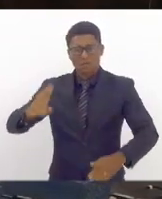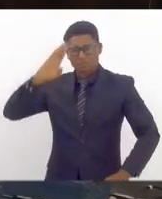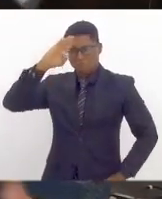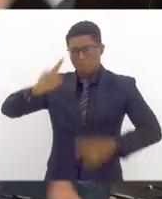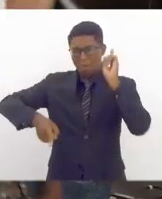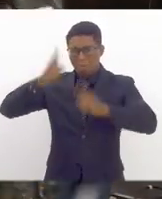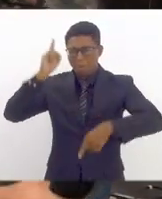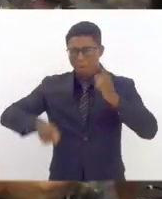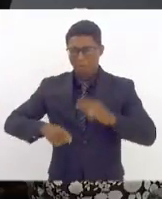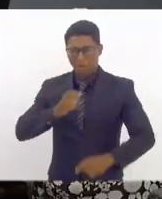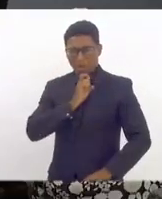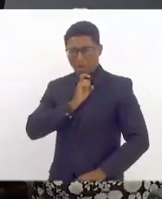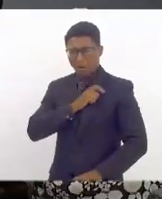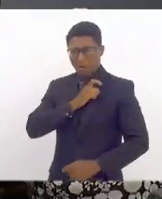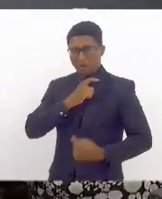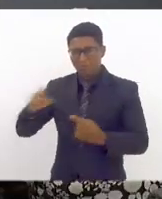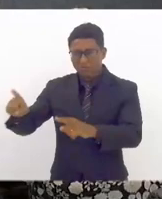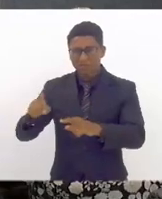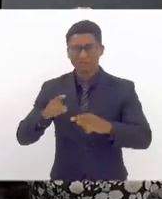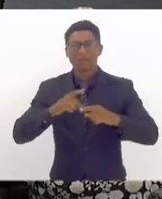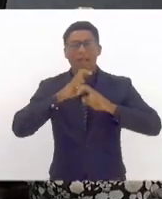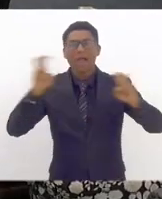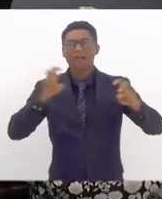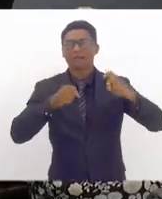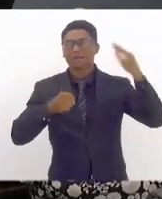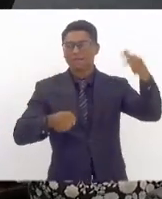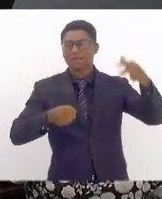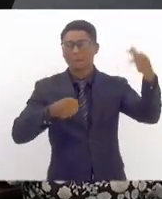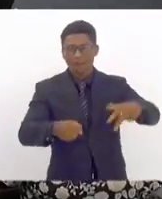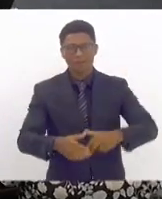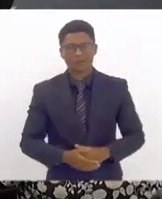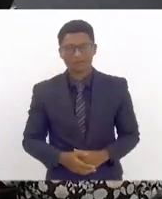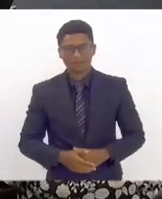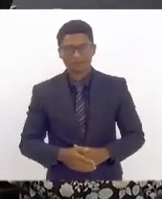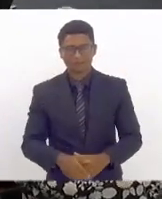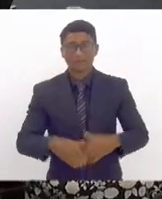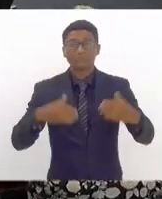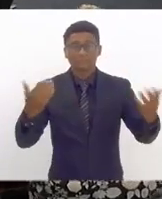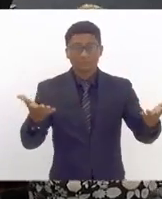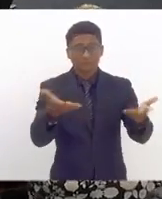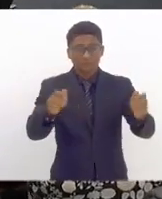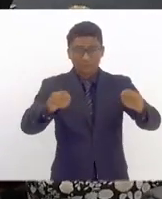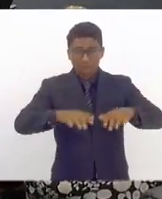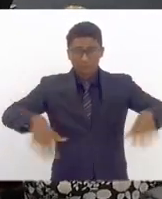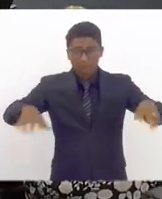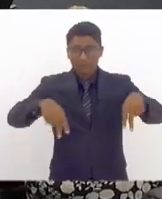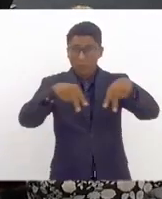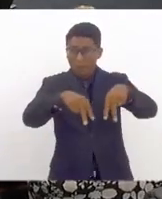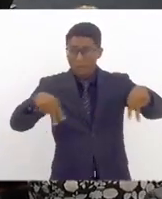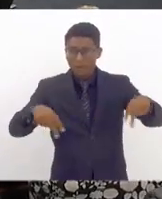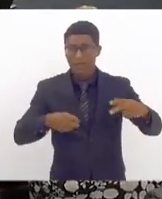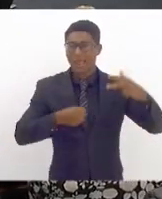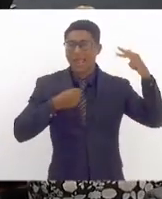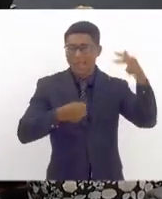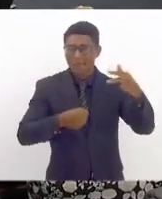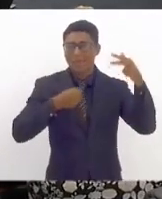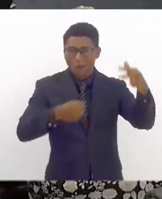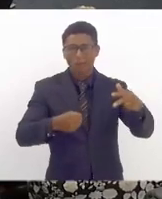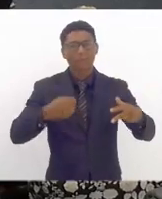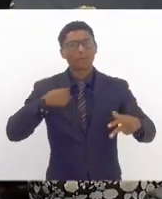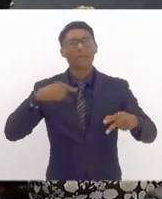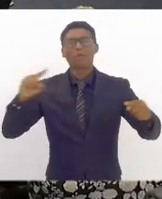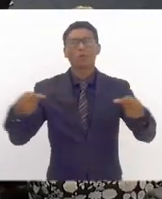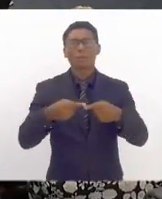grita hiper aí botando a galera para o alto hip hop que eu faço